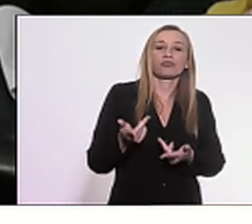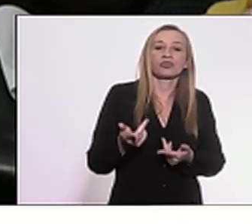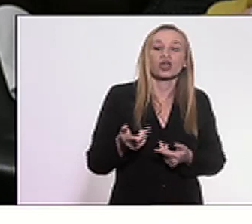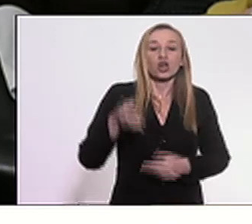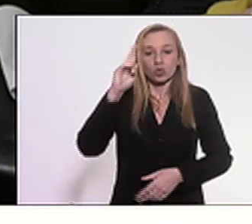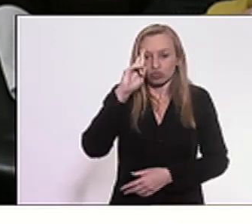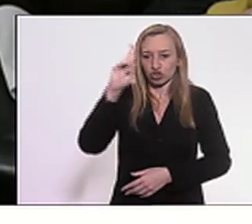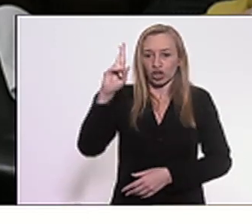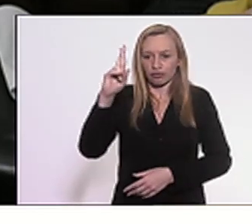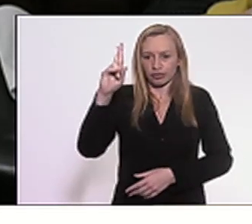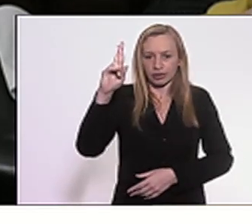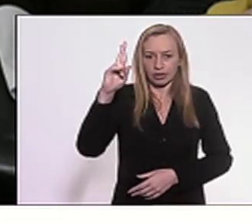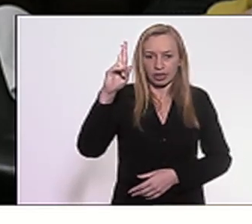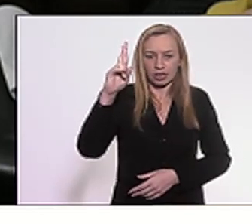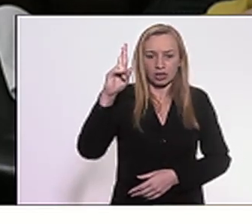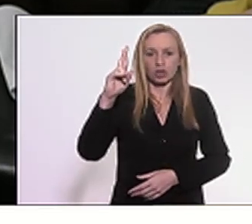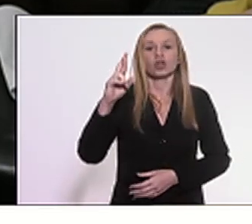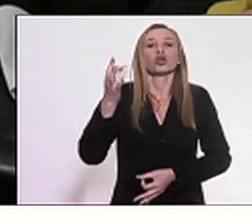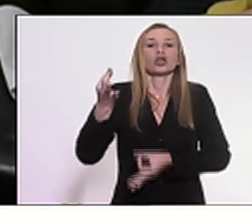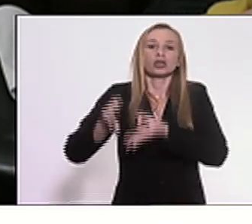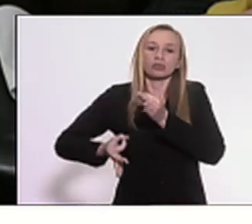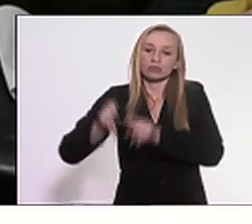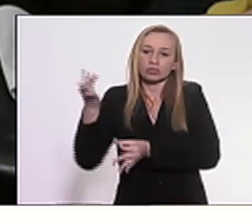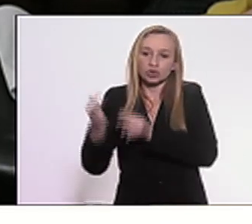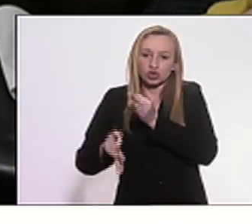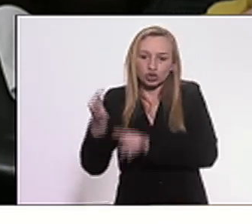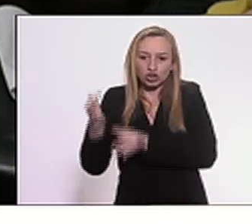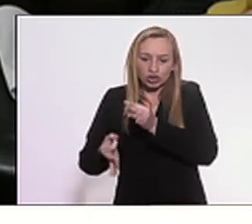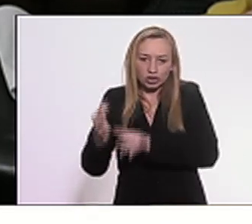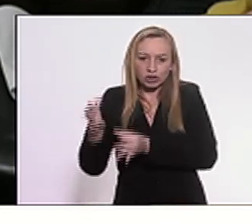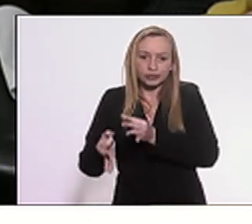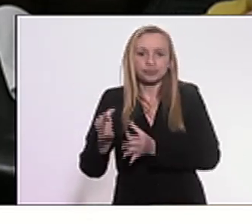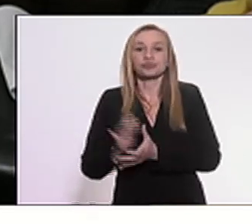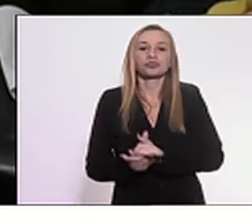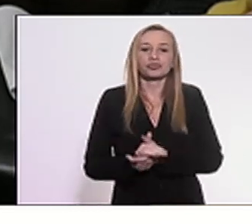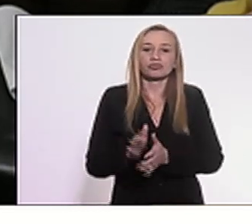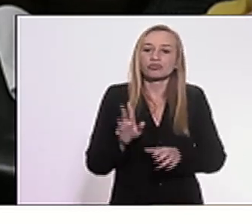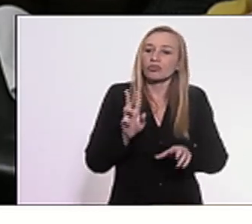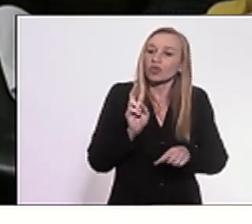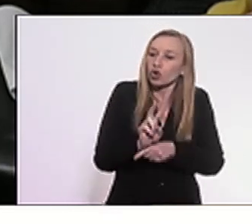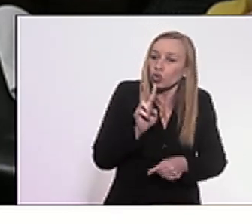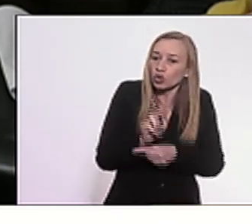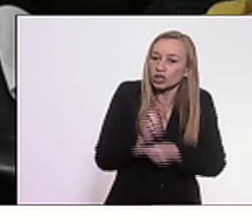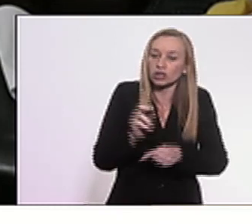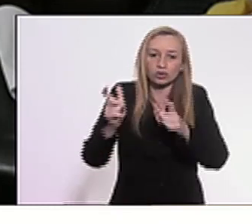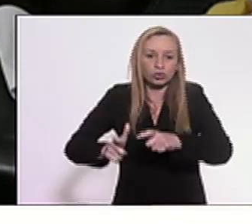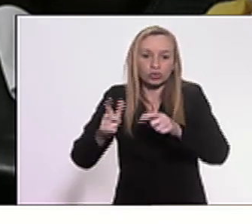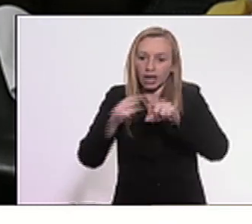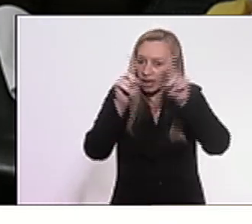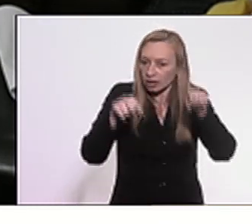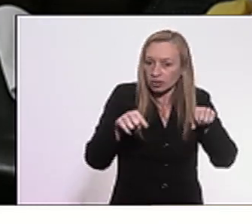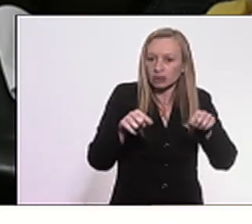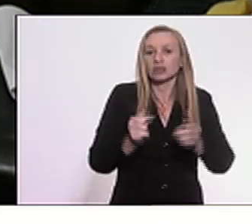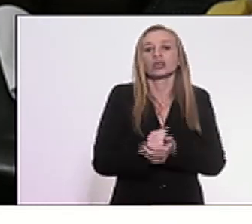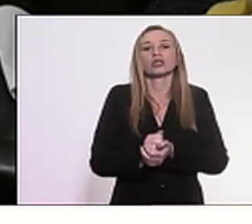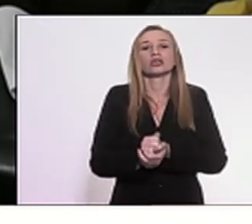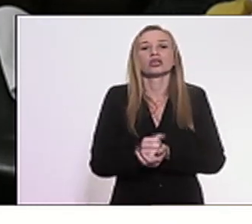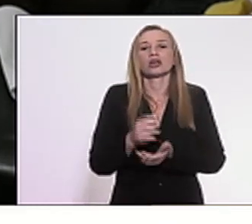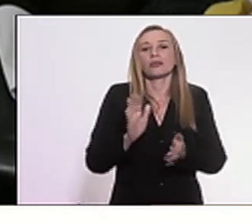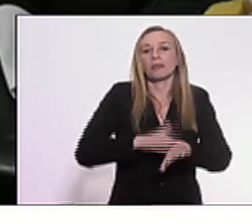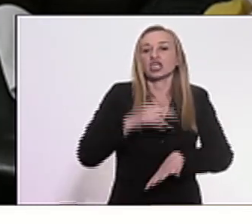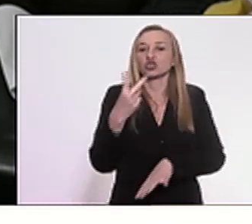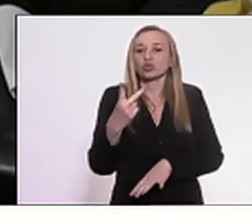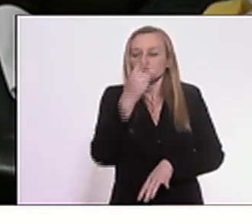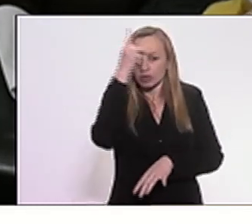chefia imediata, um promotor, um procurador, que é o cara que está ali cuidando do setor. Então, são 4, ele mais 4 pessoas, ele mais 2 pessoas. Então, como